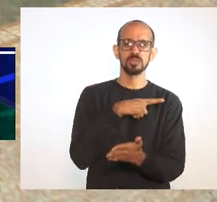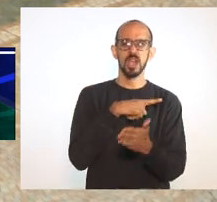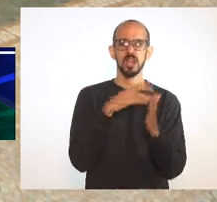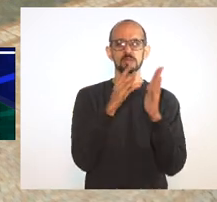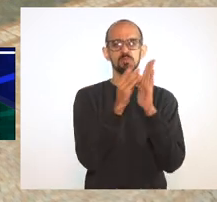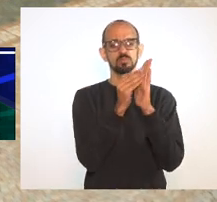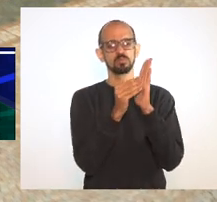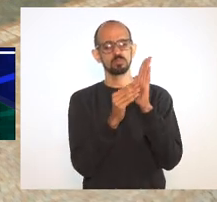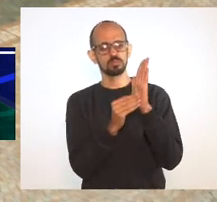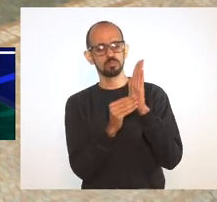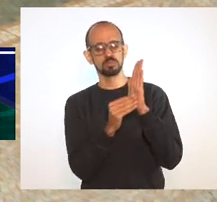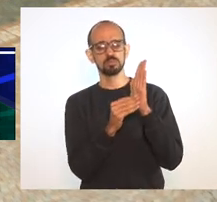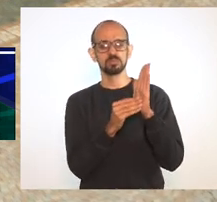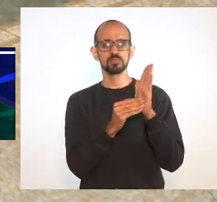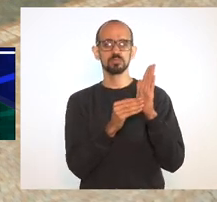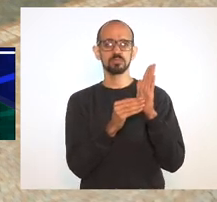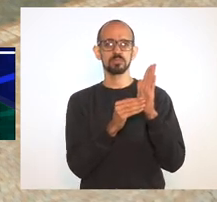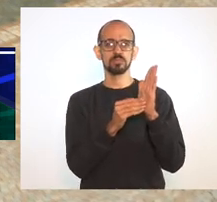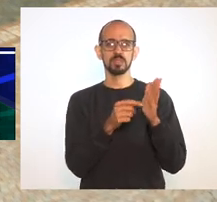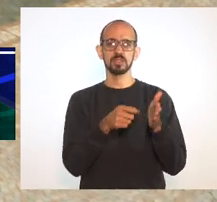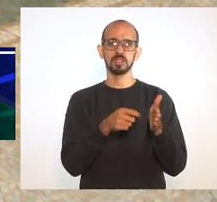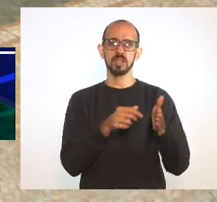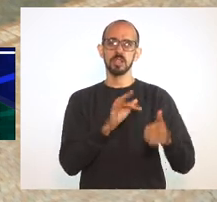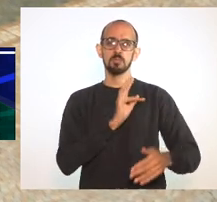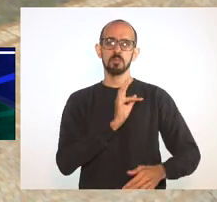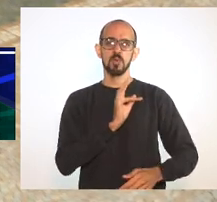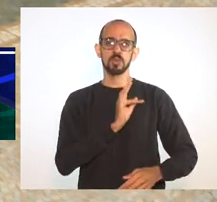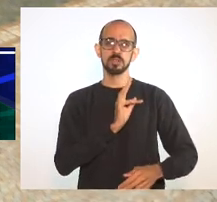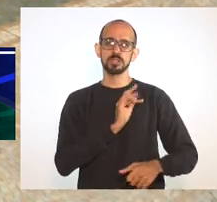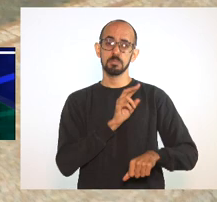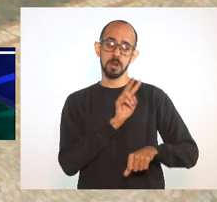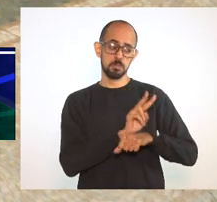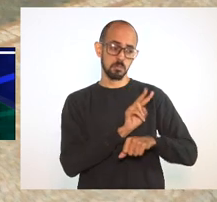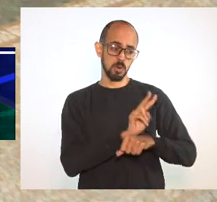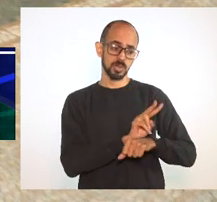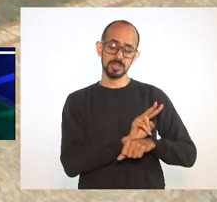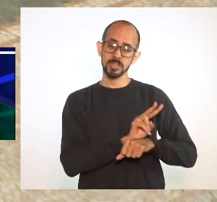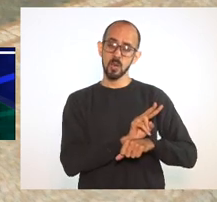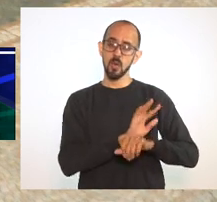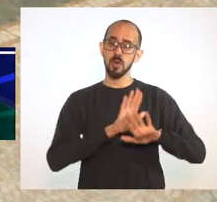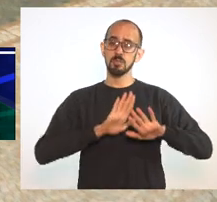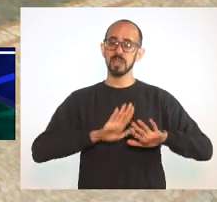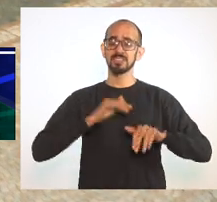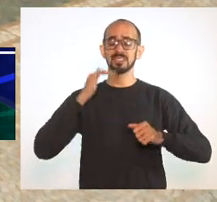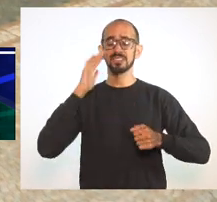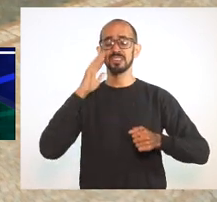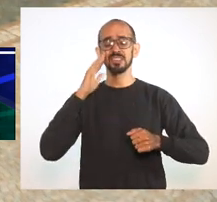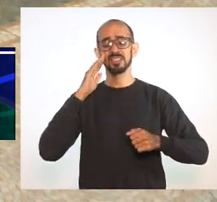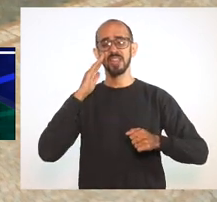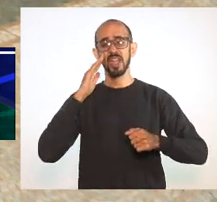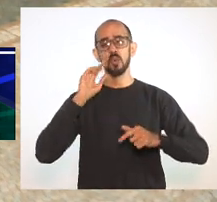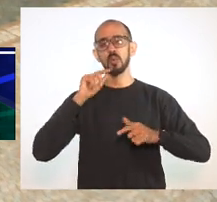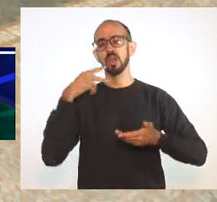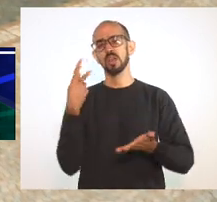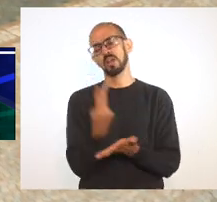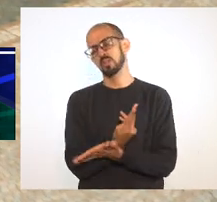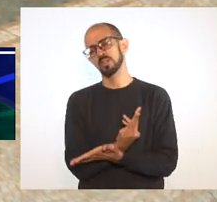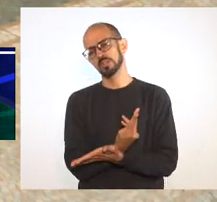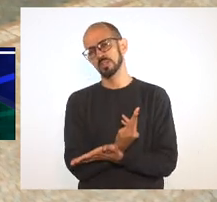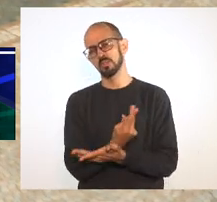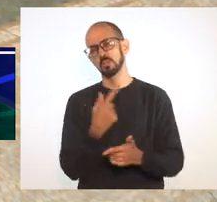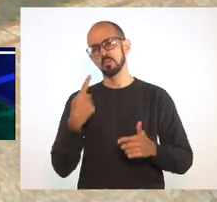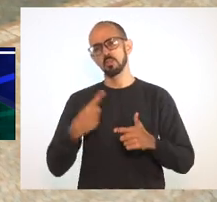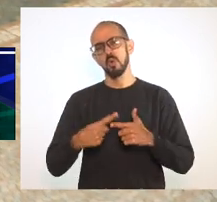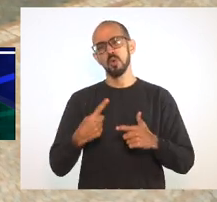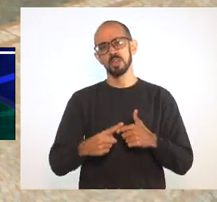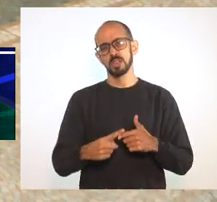ocorrência, da requisição da medida protetiva. Acho que entender esse ciclo, entender